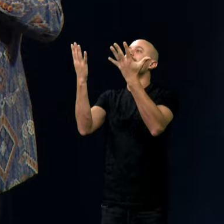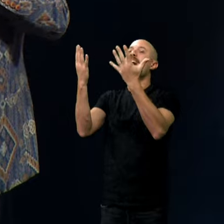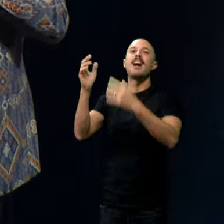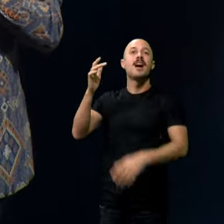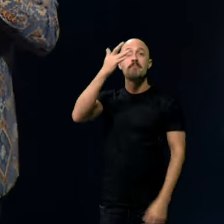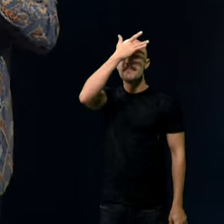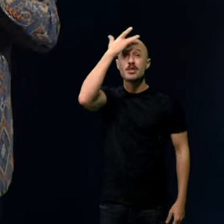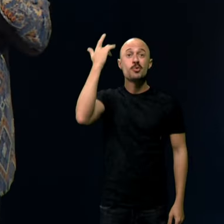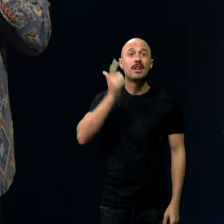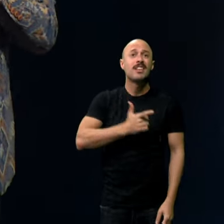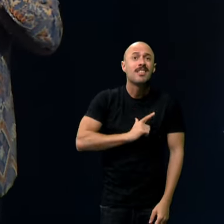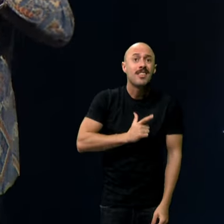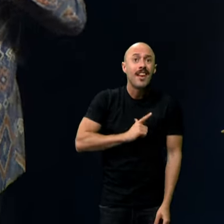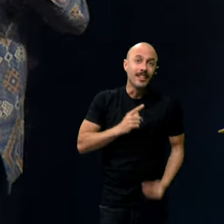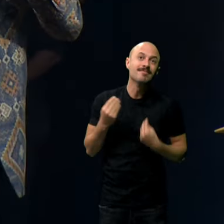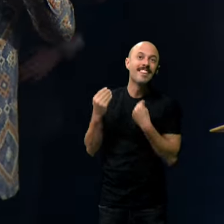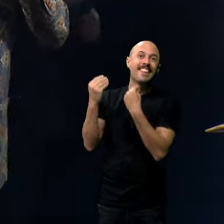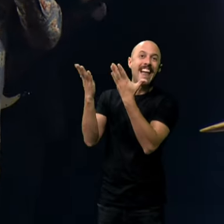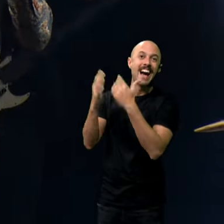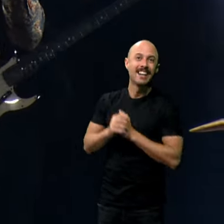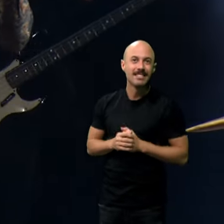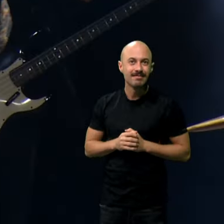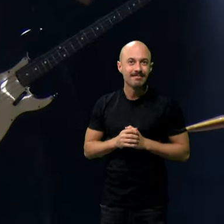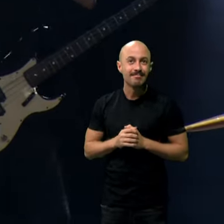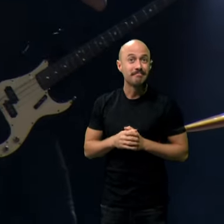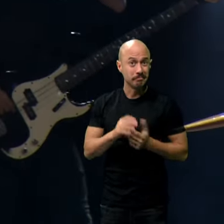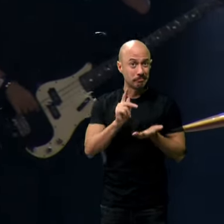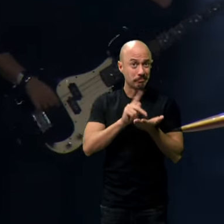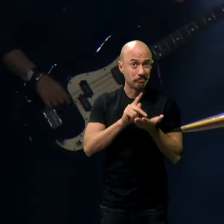Só pode entregar e sacrificar aquele que tem abundância.